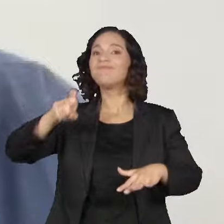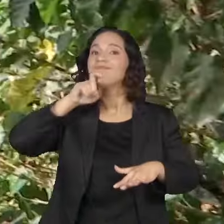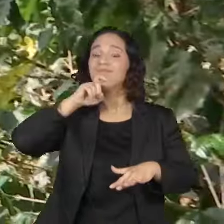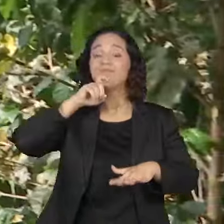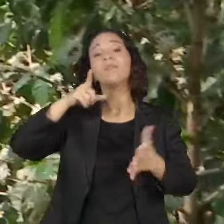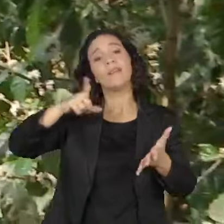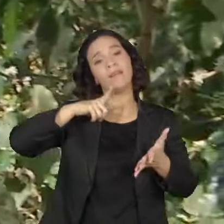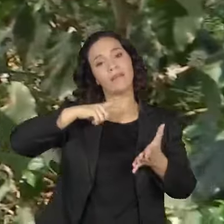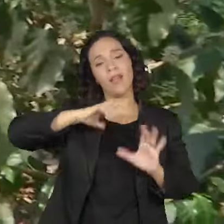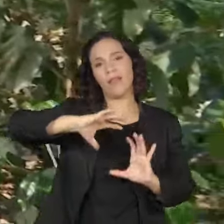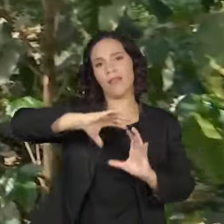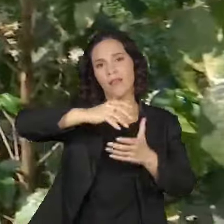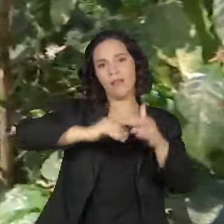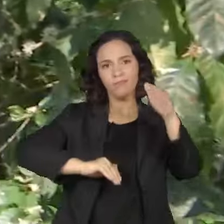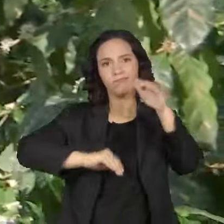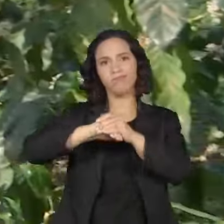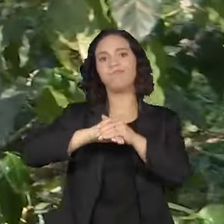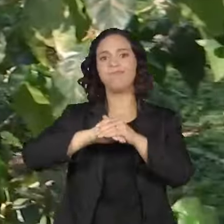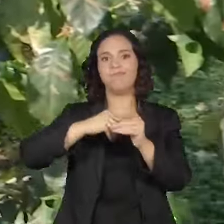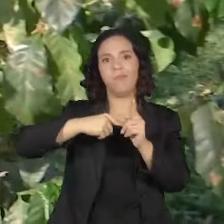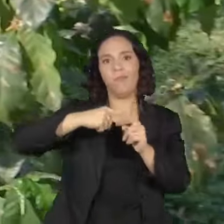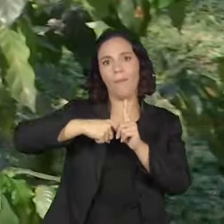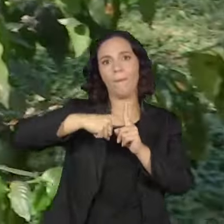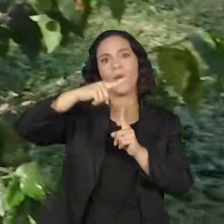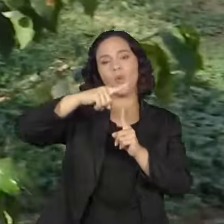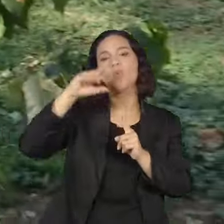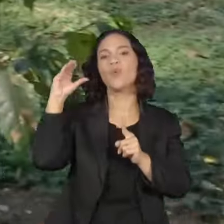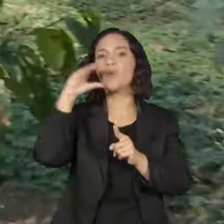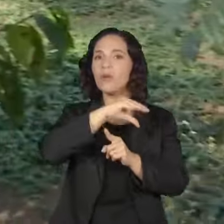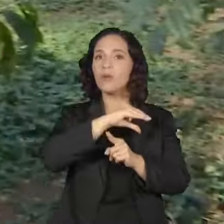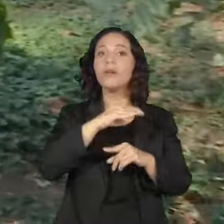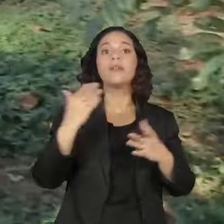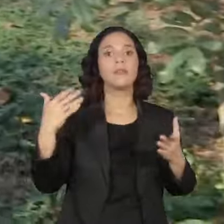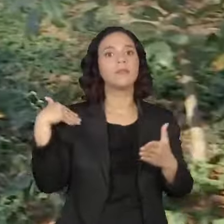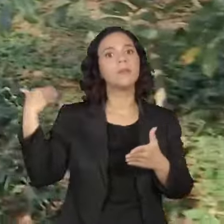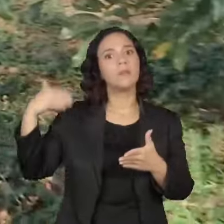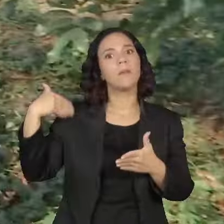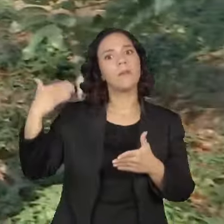existe e tem, digamos, ficado mais intensa nos últimos 20 anos.